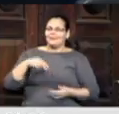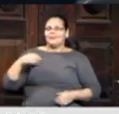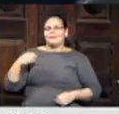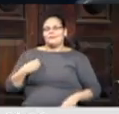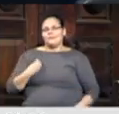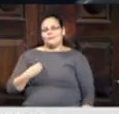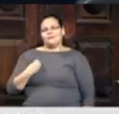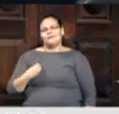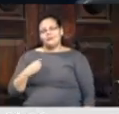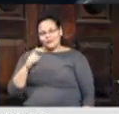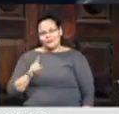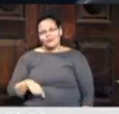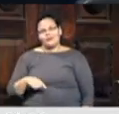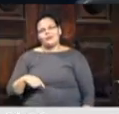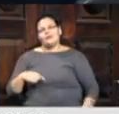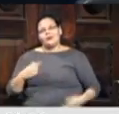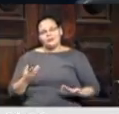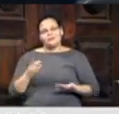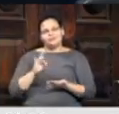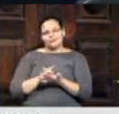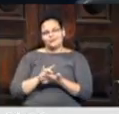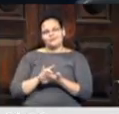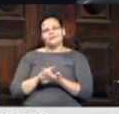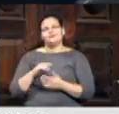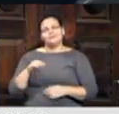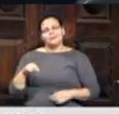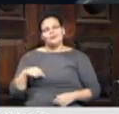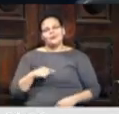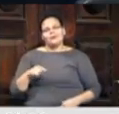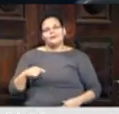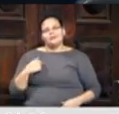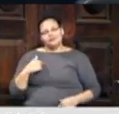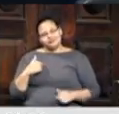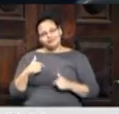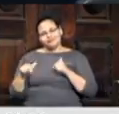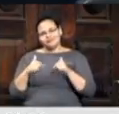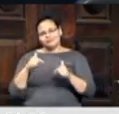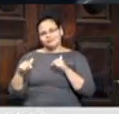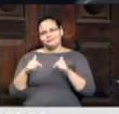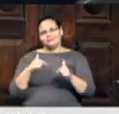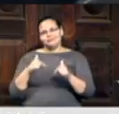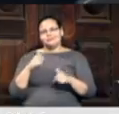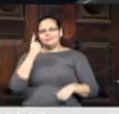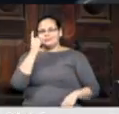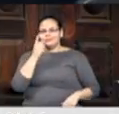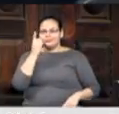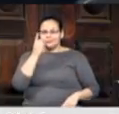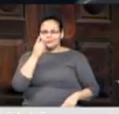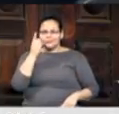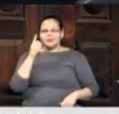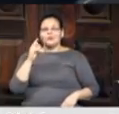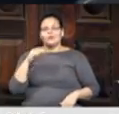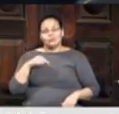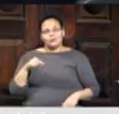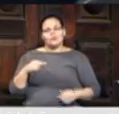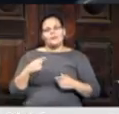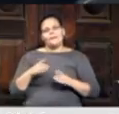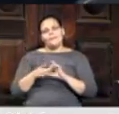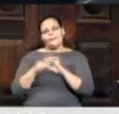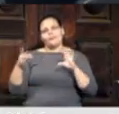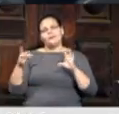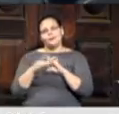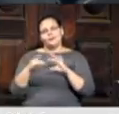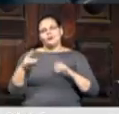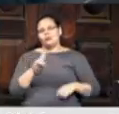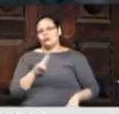fato faz com que a nossa atividade de parlamentar seja uma atividade que nos permita,